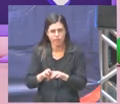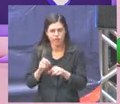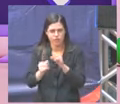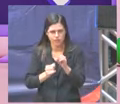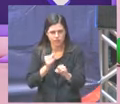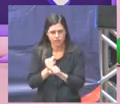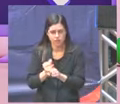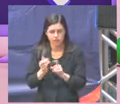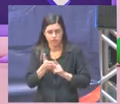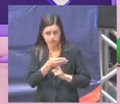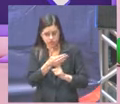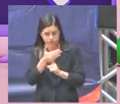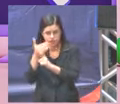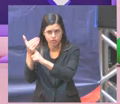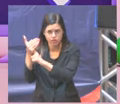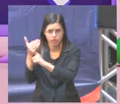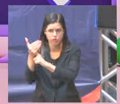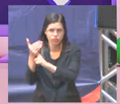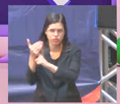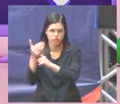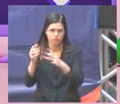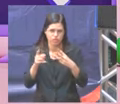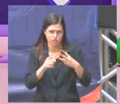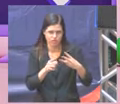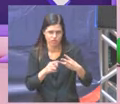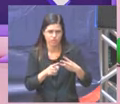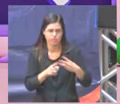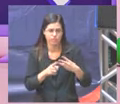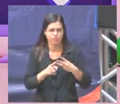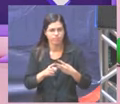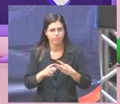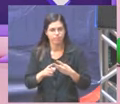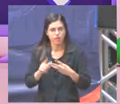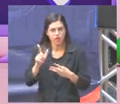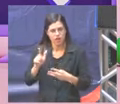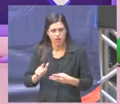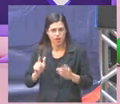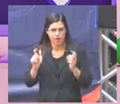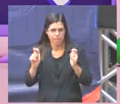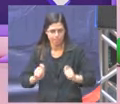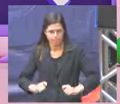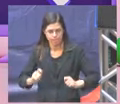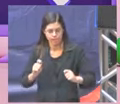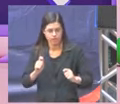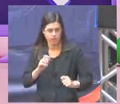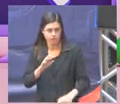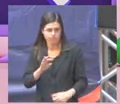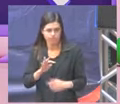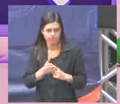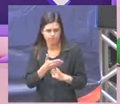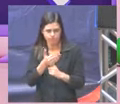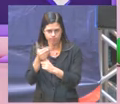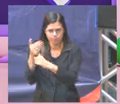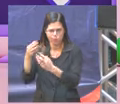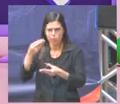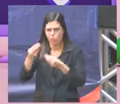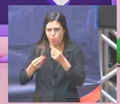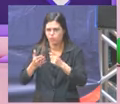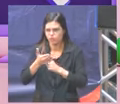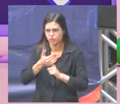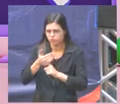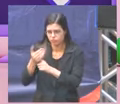ou seja, as digital skills, que são as habilidades tecnológicas. Como a tecnologia poderia dar